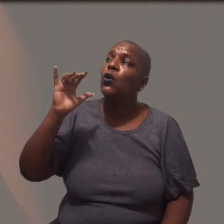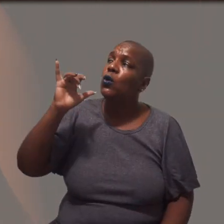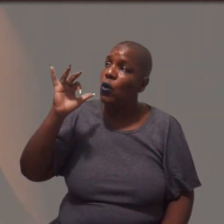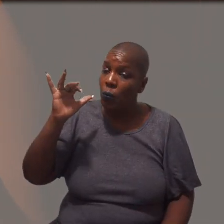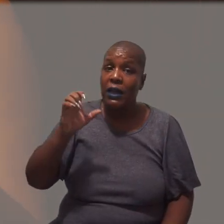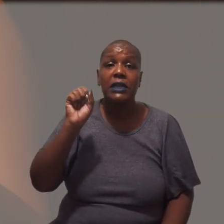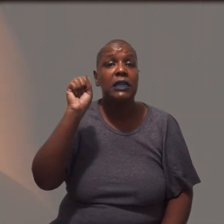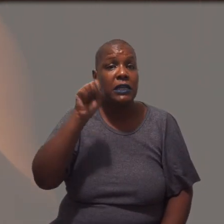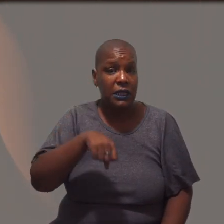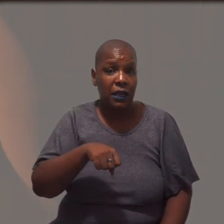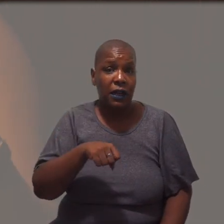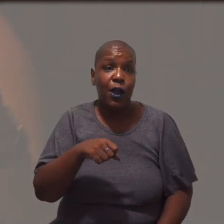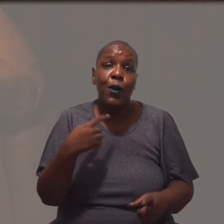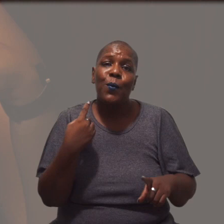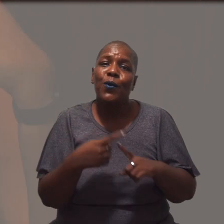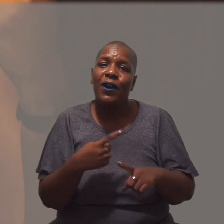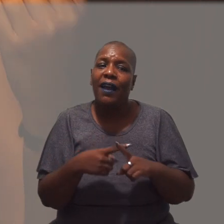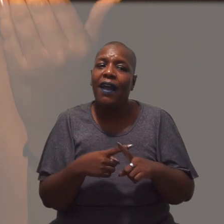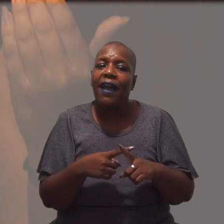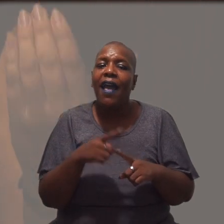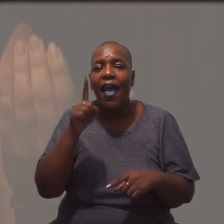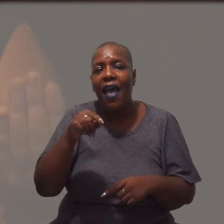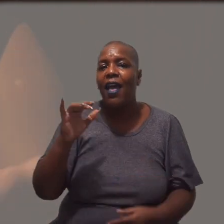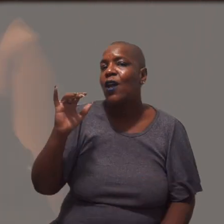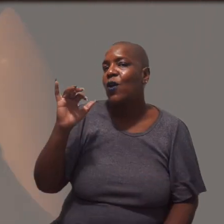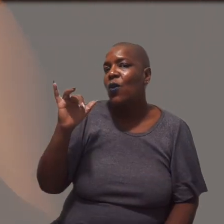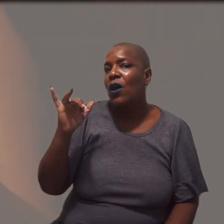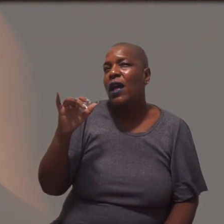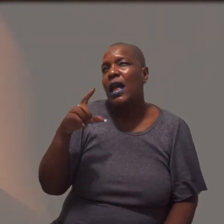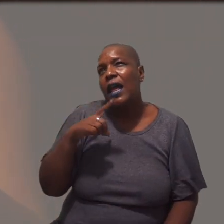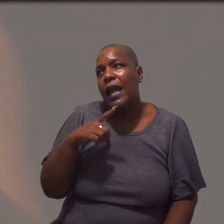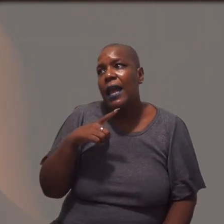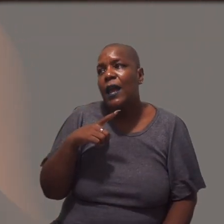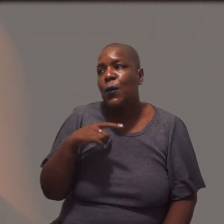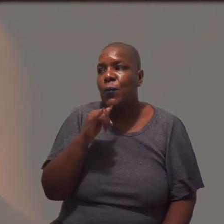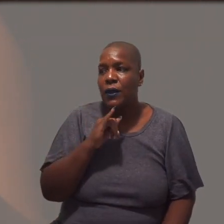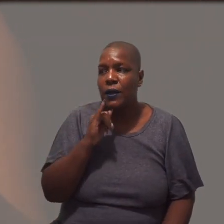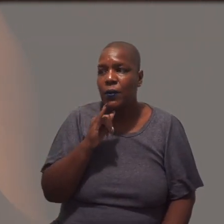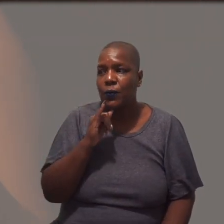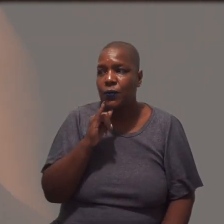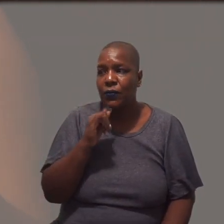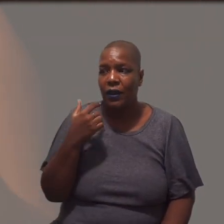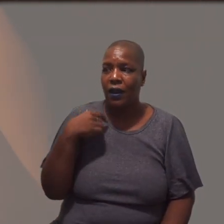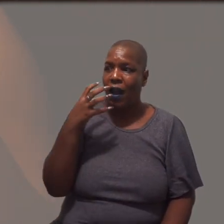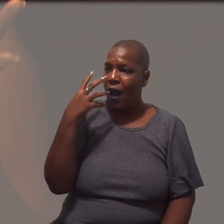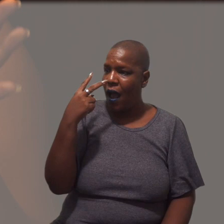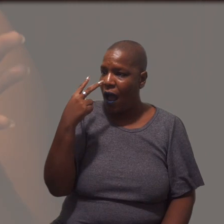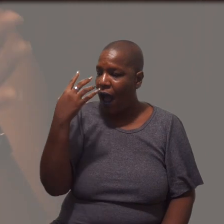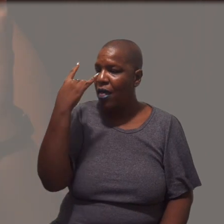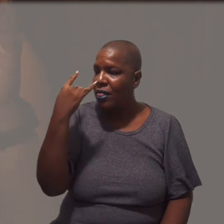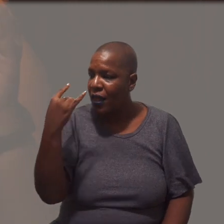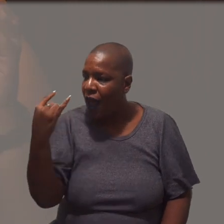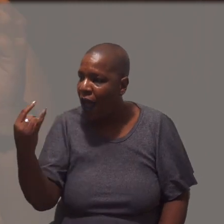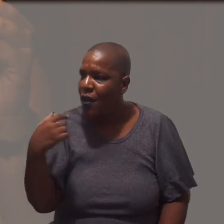tocando o trompete, que por ser um instrumento um tanto quanto muito